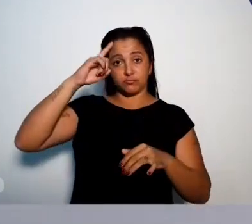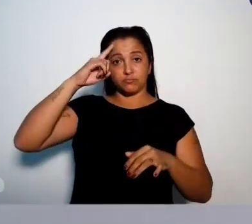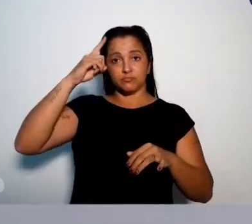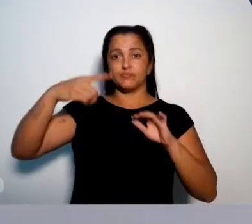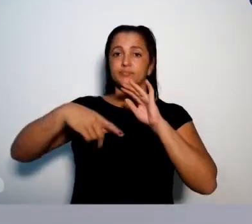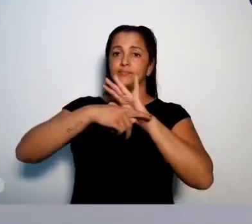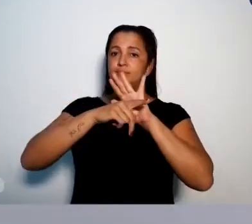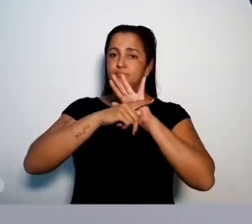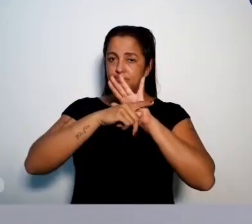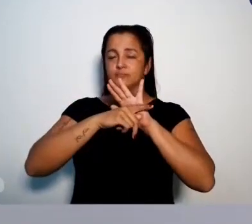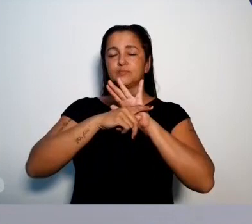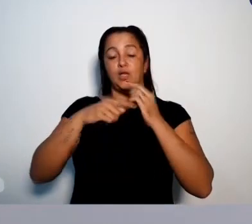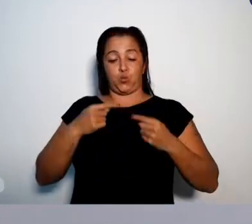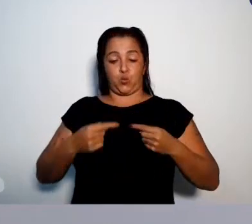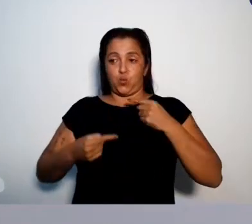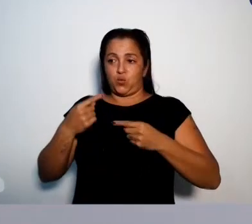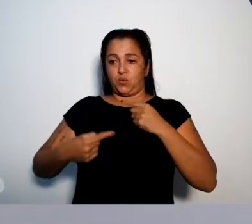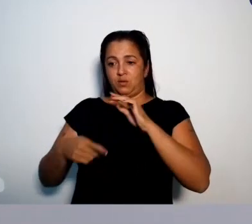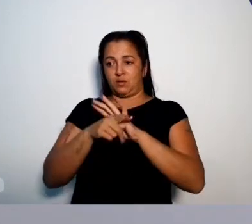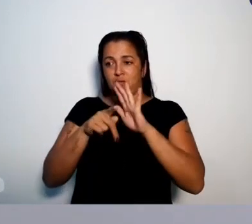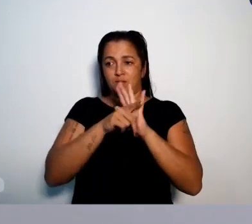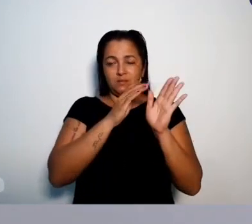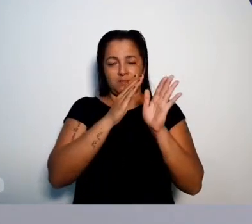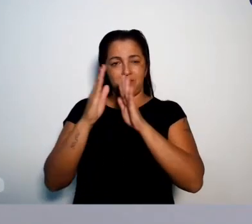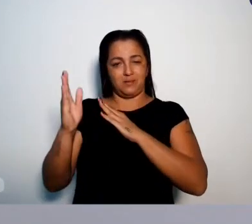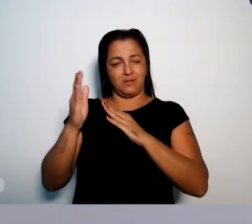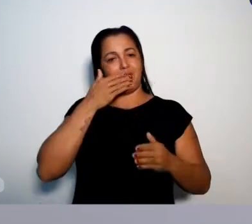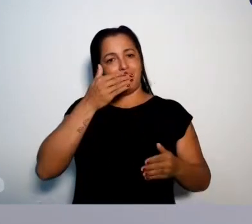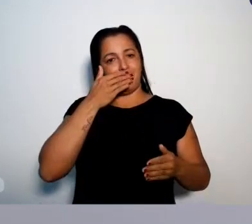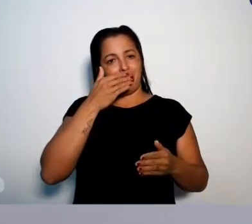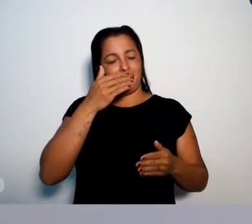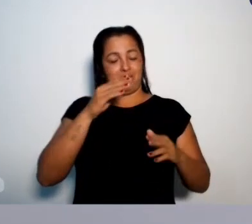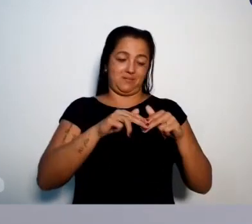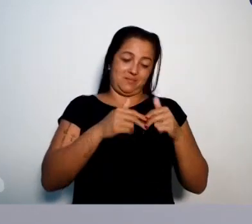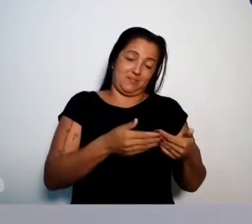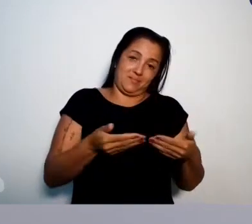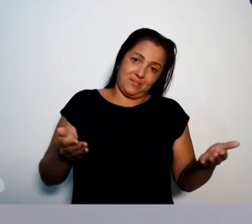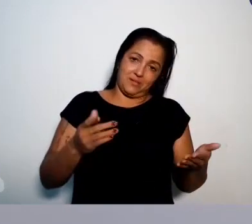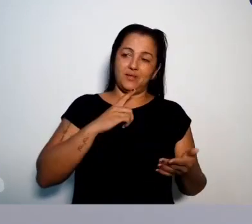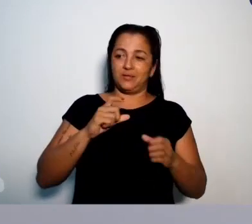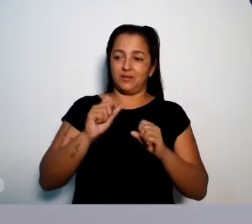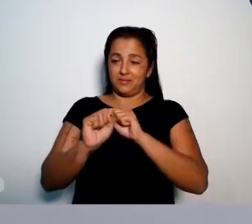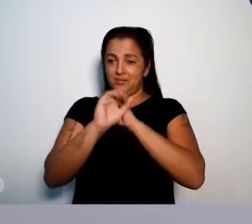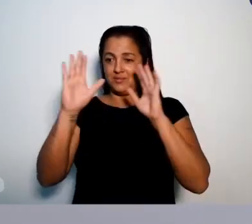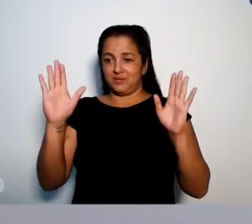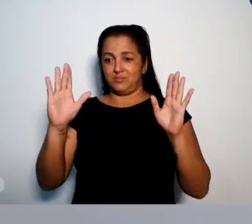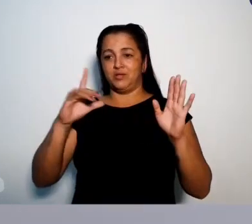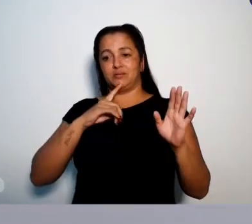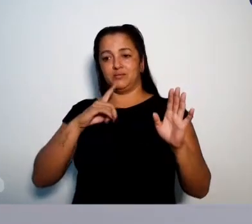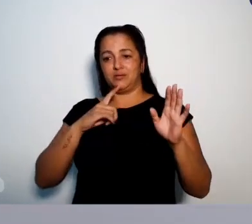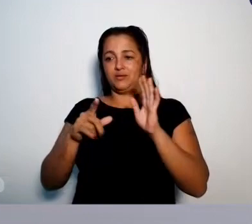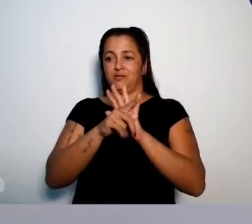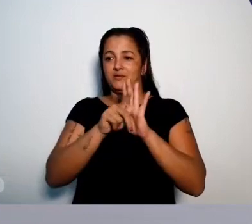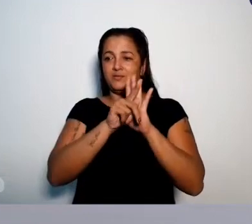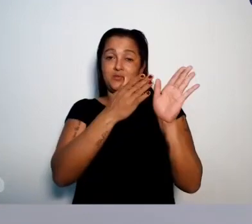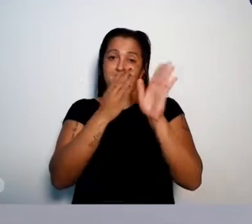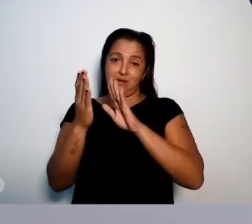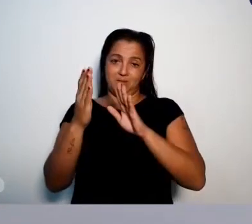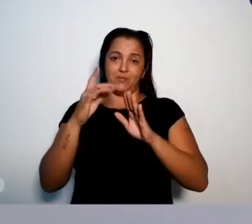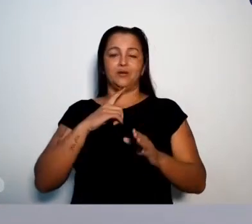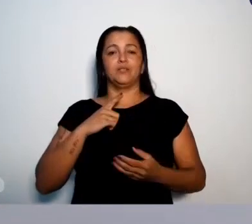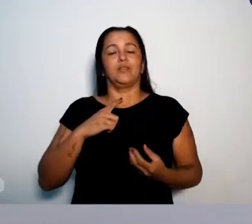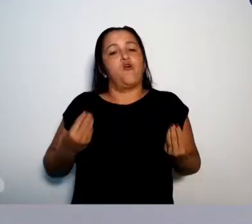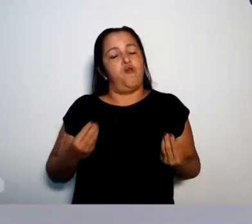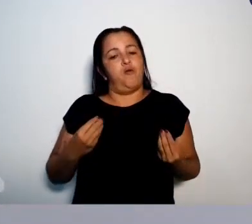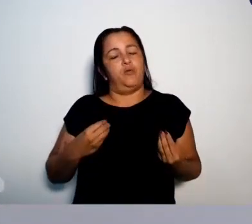do requerimento em questão. Assim, para maiores esclarecimentos, requeremos, depois de cumpridas